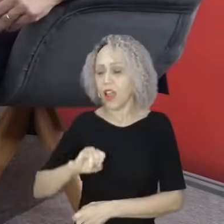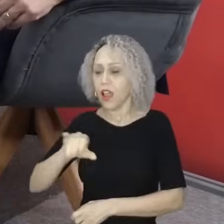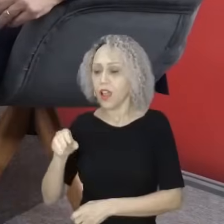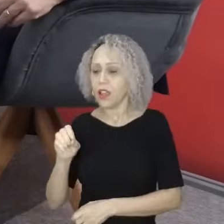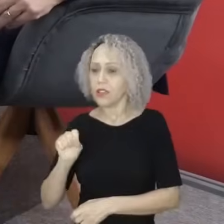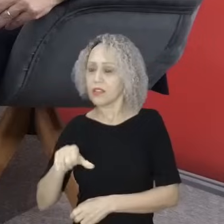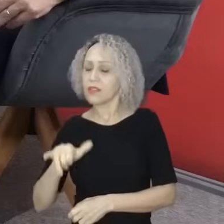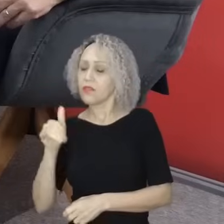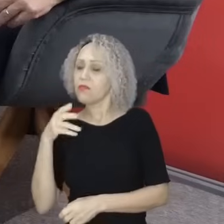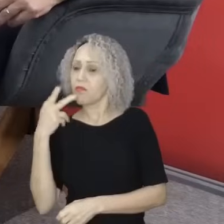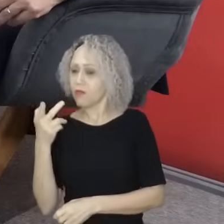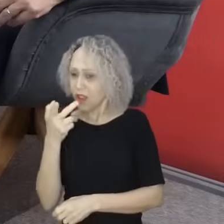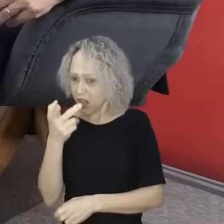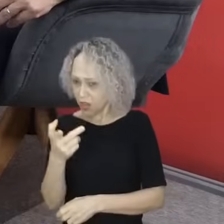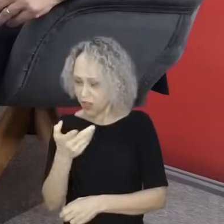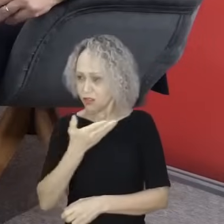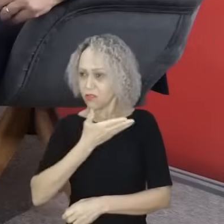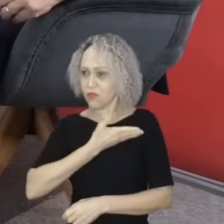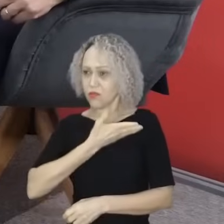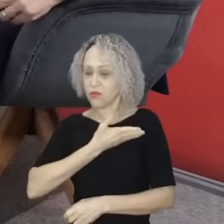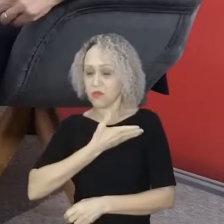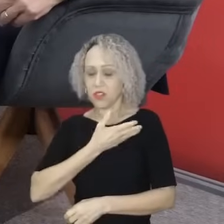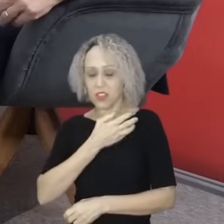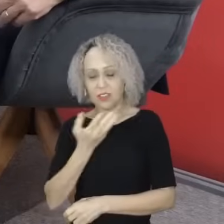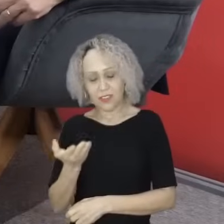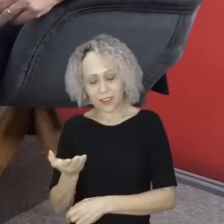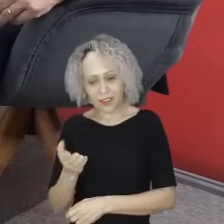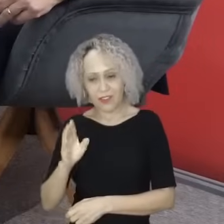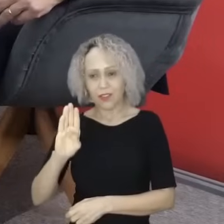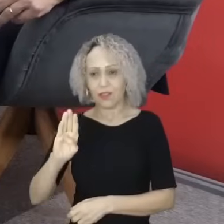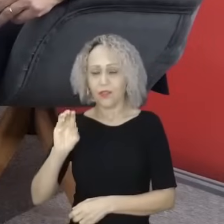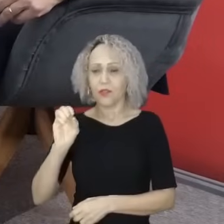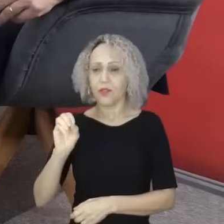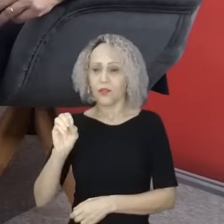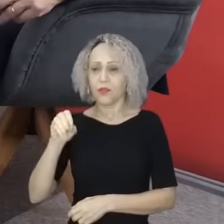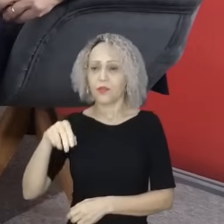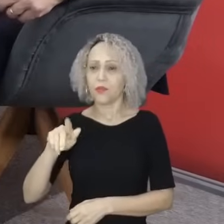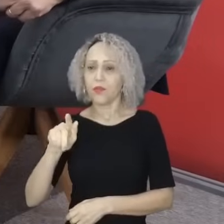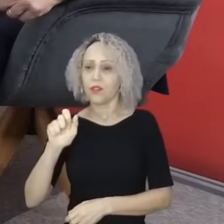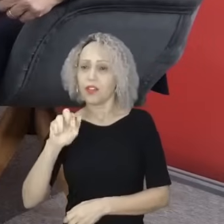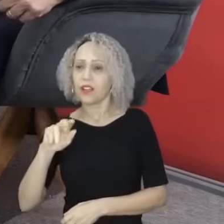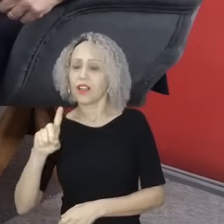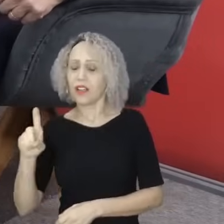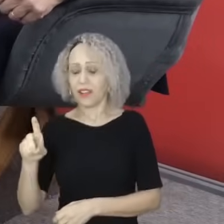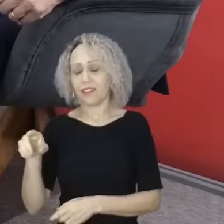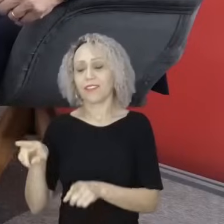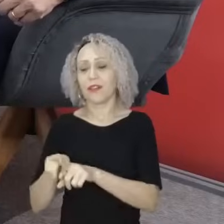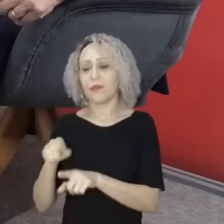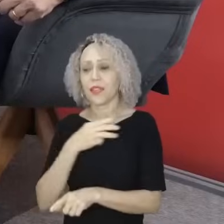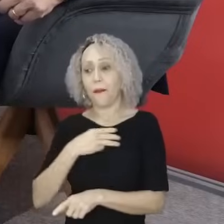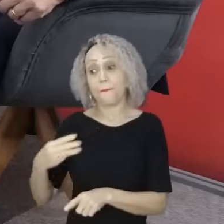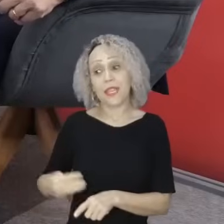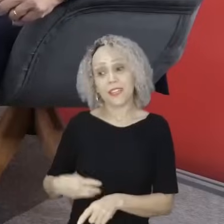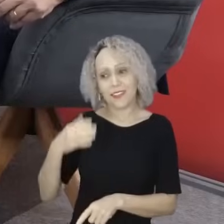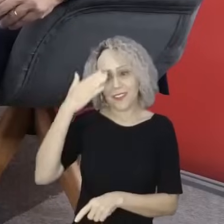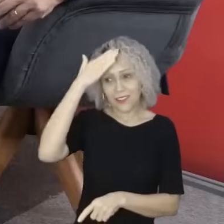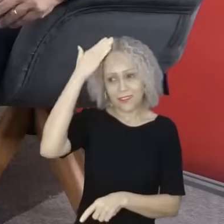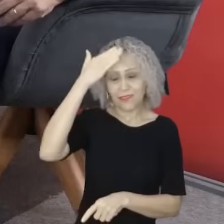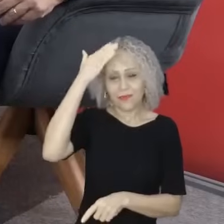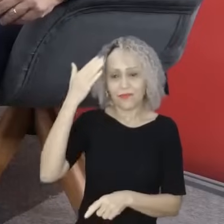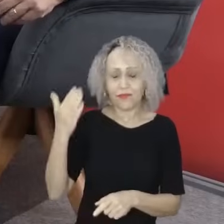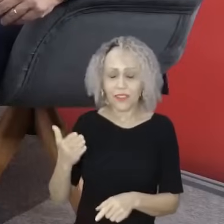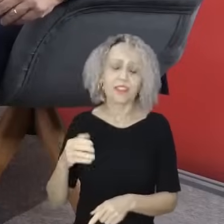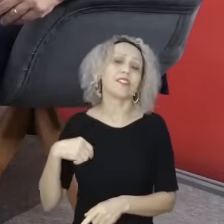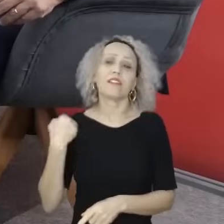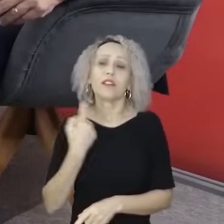Gás, parabéns companheiro e parabéns ao ministro pela luta e engajamento às políticas sociais do governo Lula. A gente lembra que